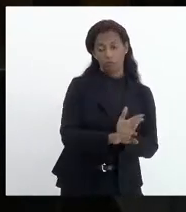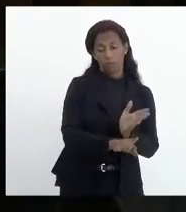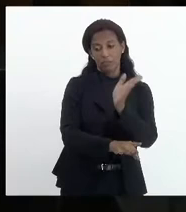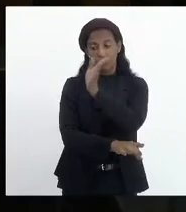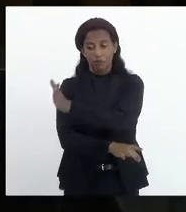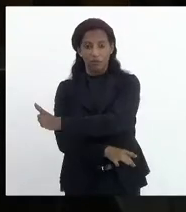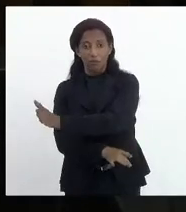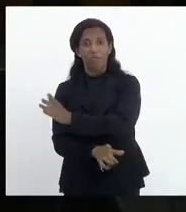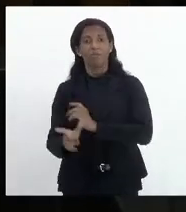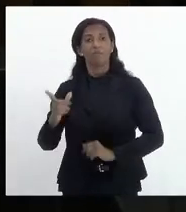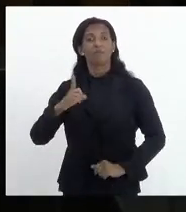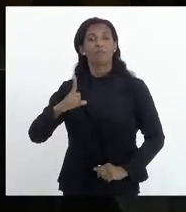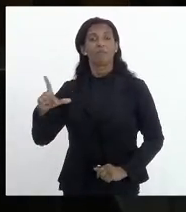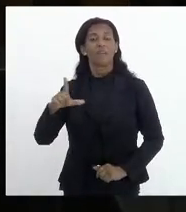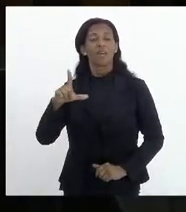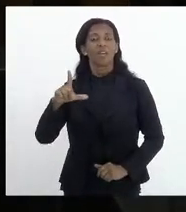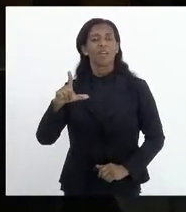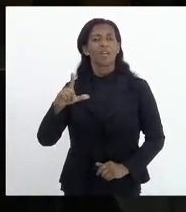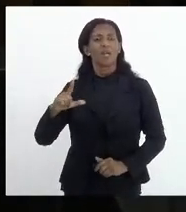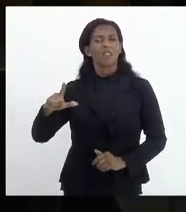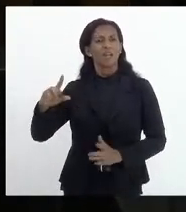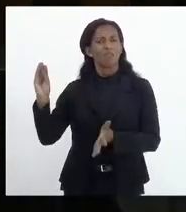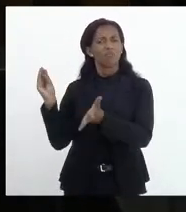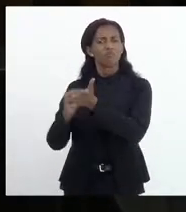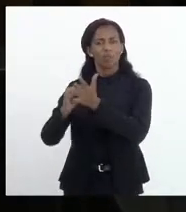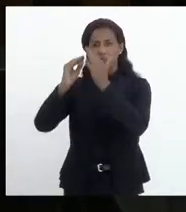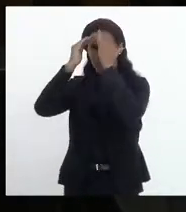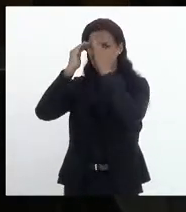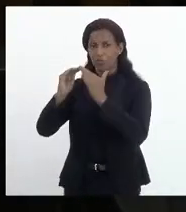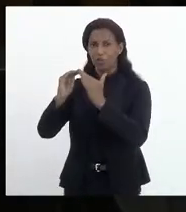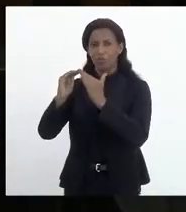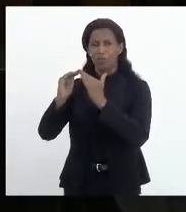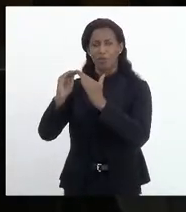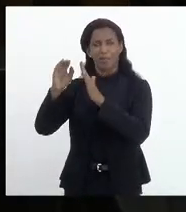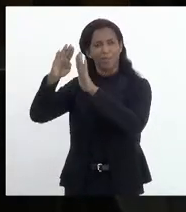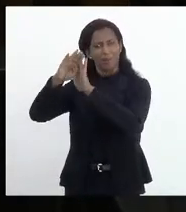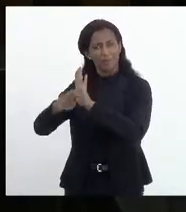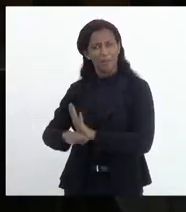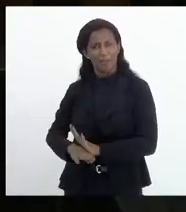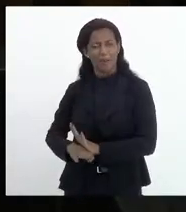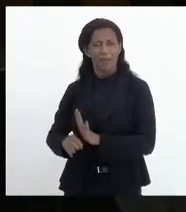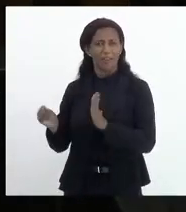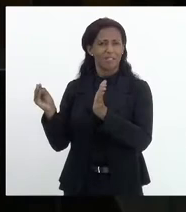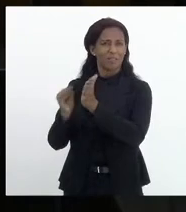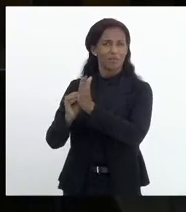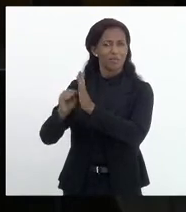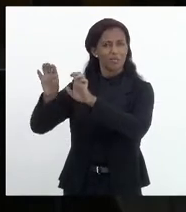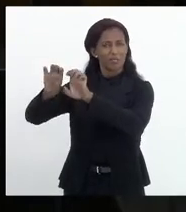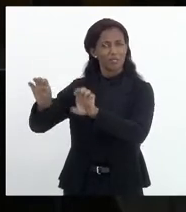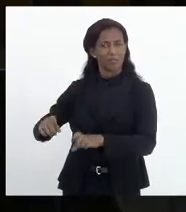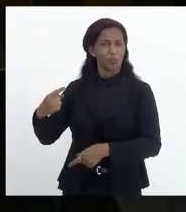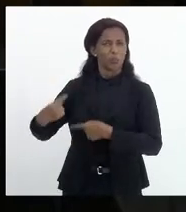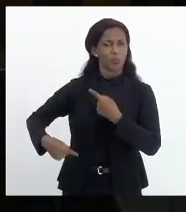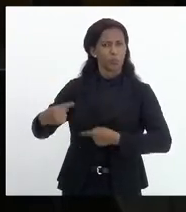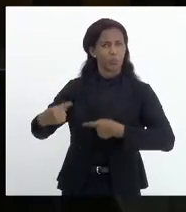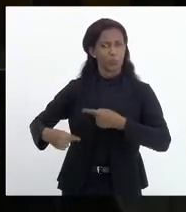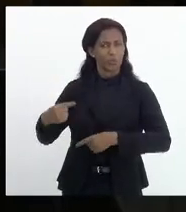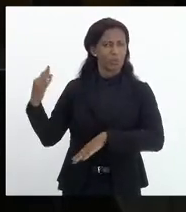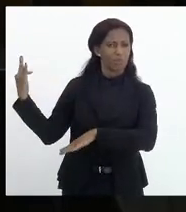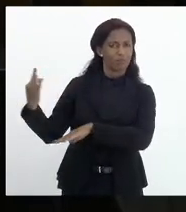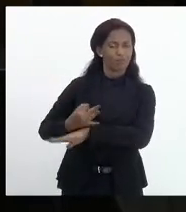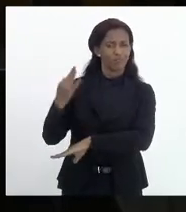lado estão a subversão da ordem a instabilidade política e social a